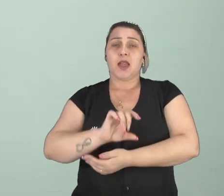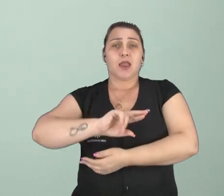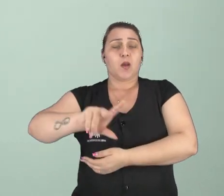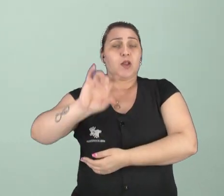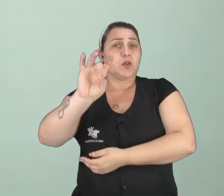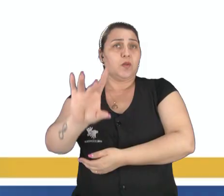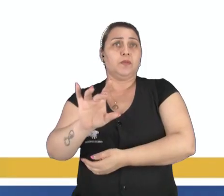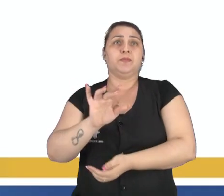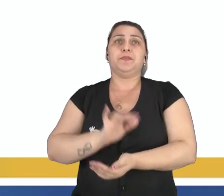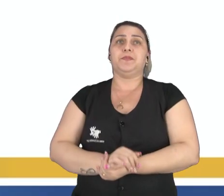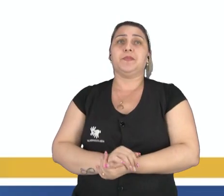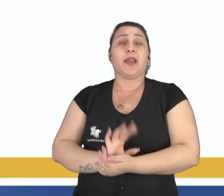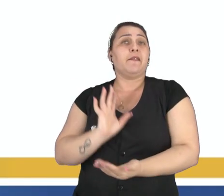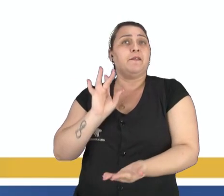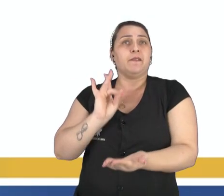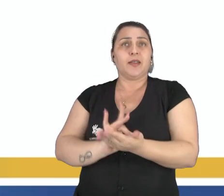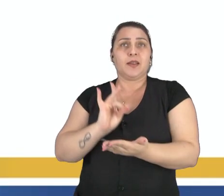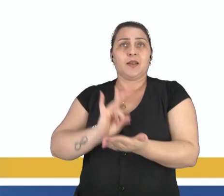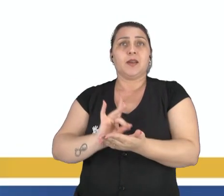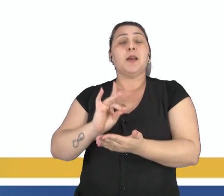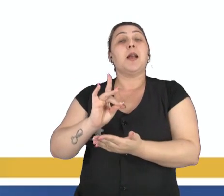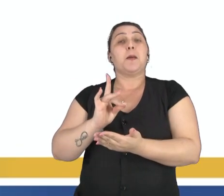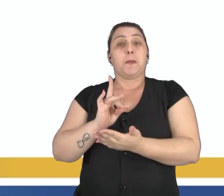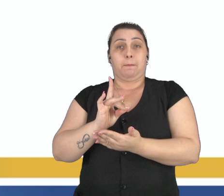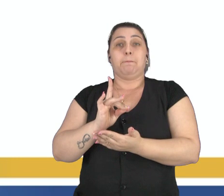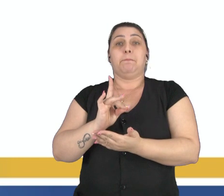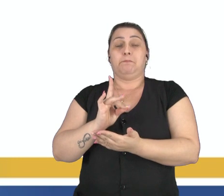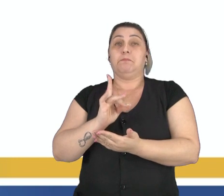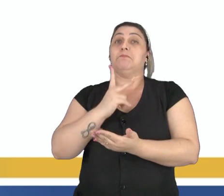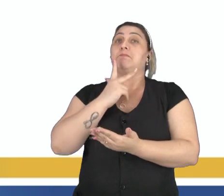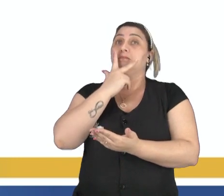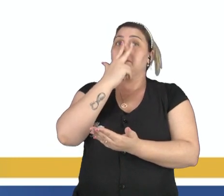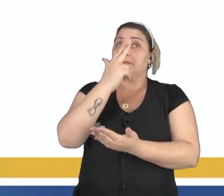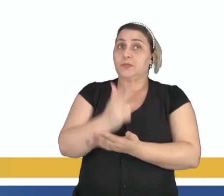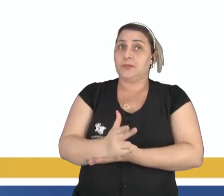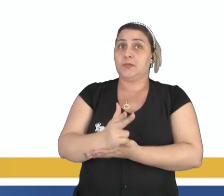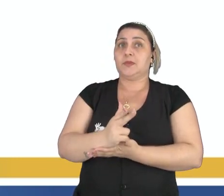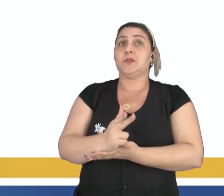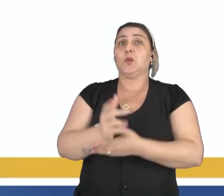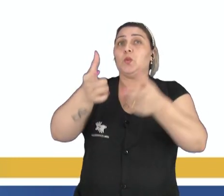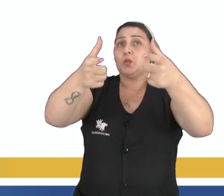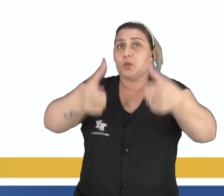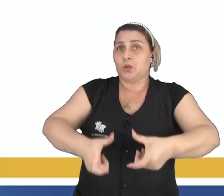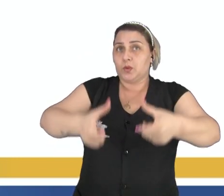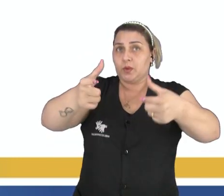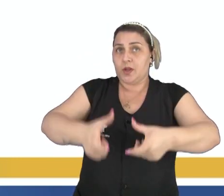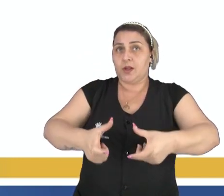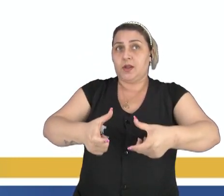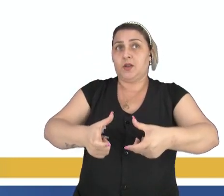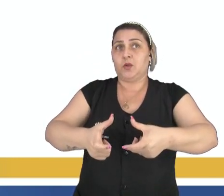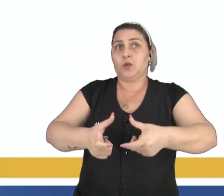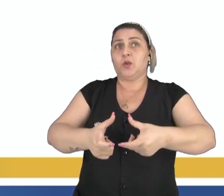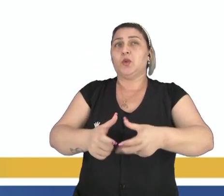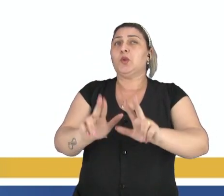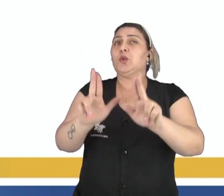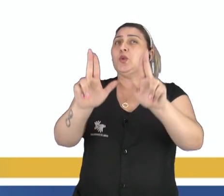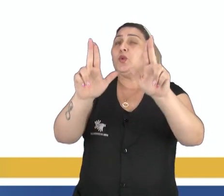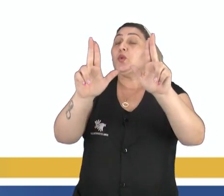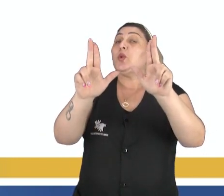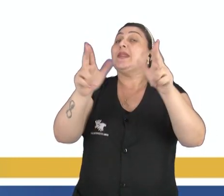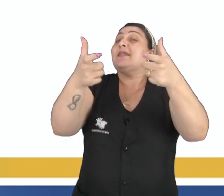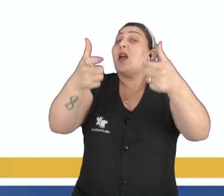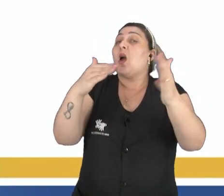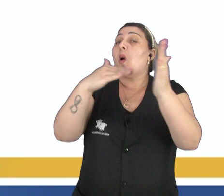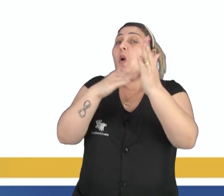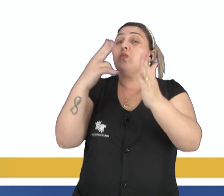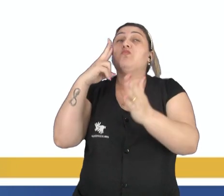isso. Observe. Na verdade, a paisagem é a aparência de uma determinada parte do lugar, até